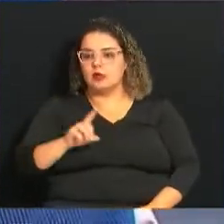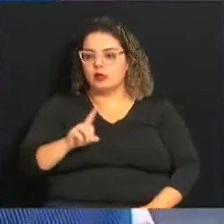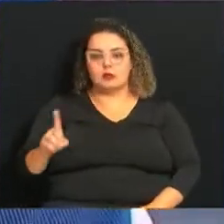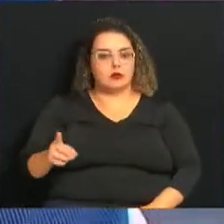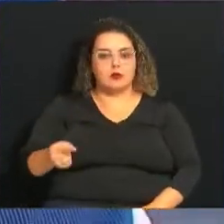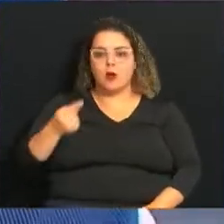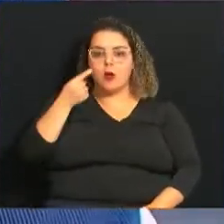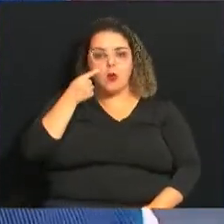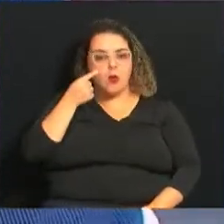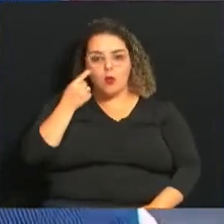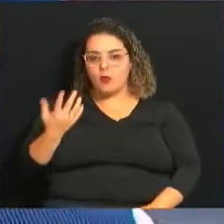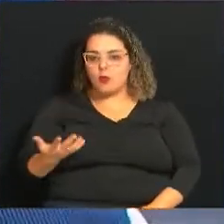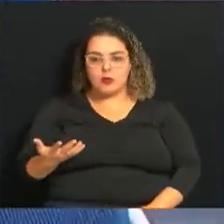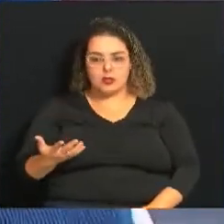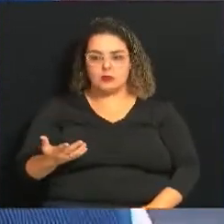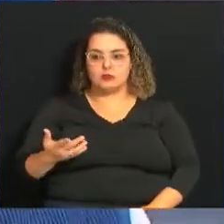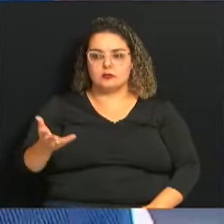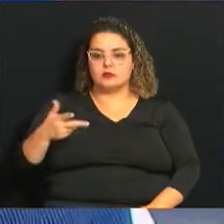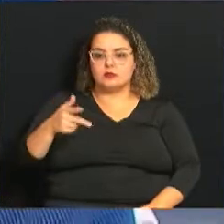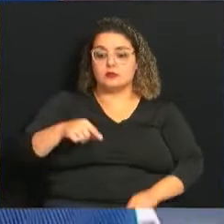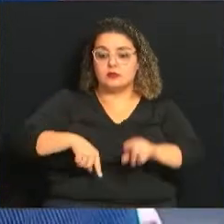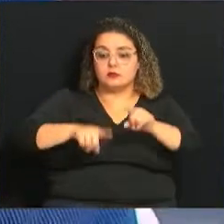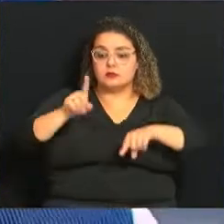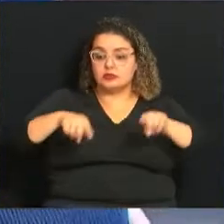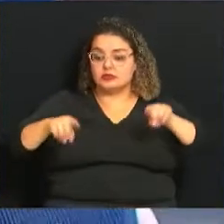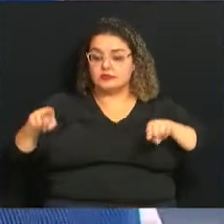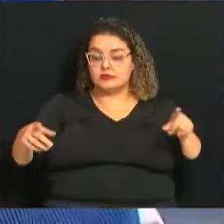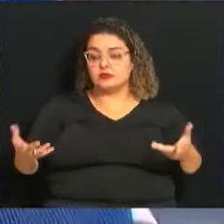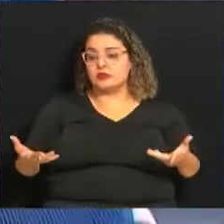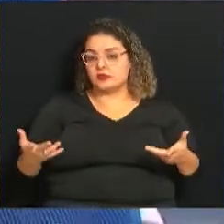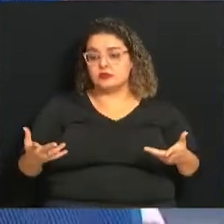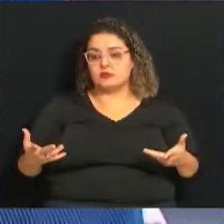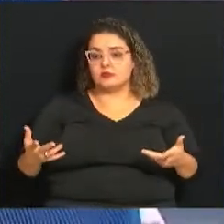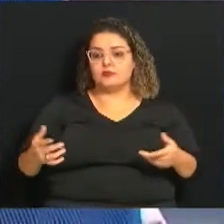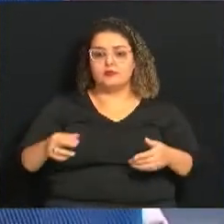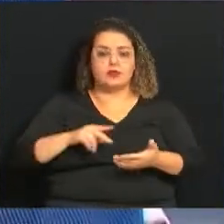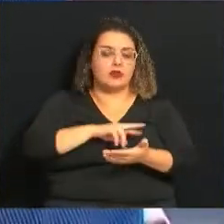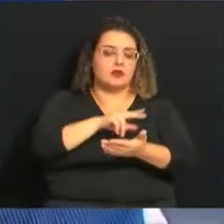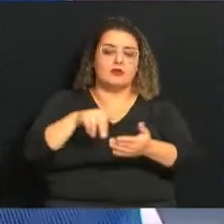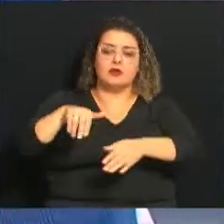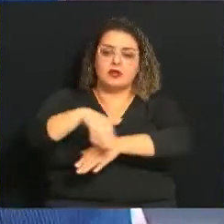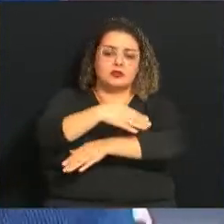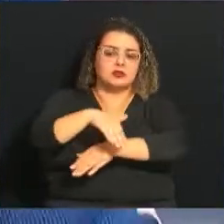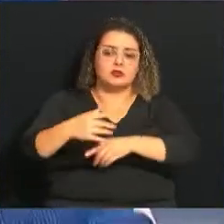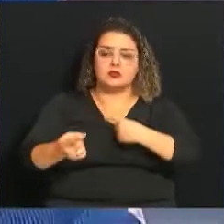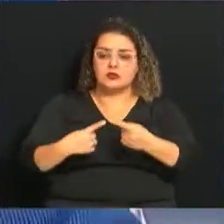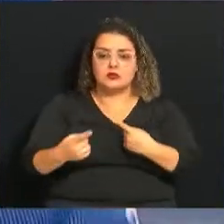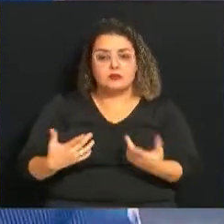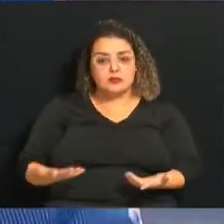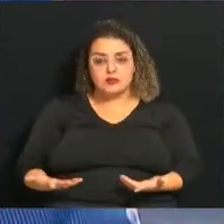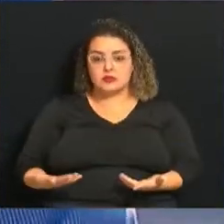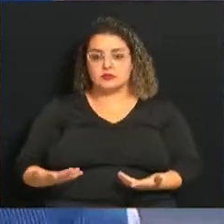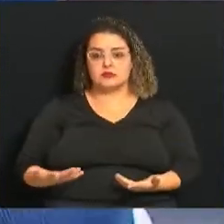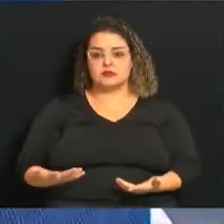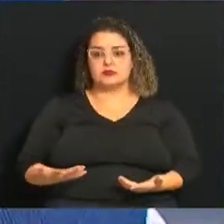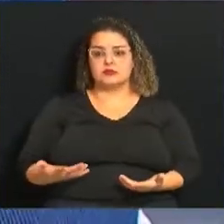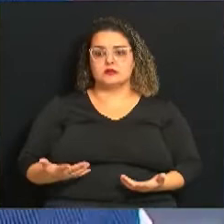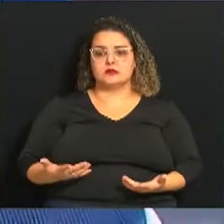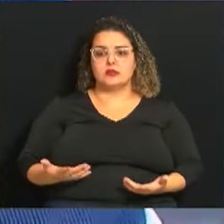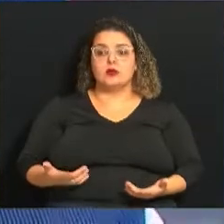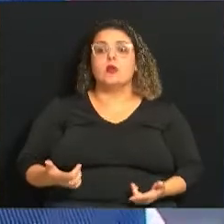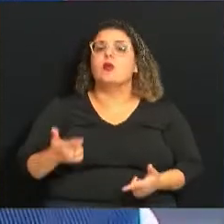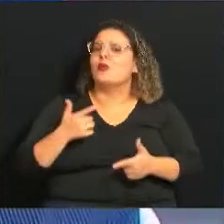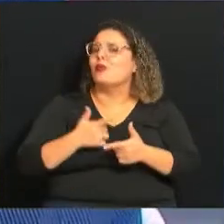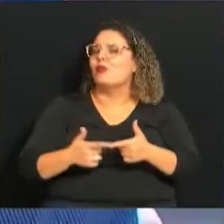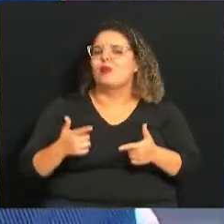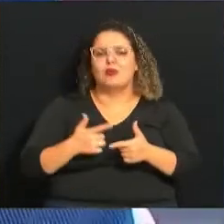constatando, velocidades diferenciadas em várias ruas e várias avenidas, o que gera um problema terrível para